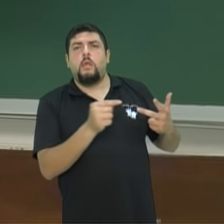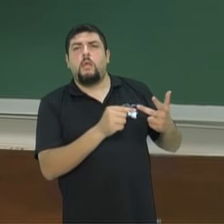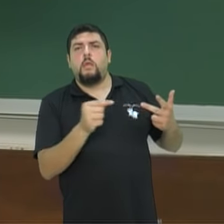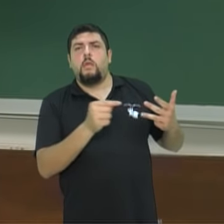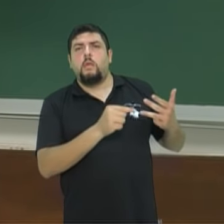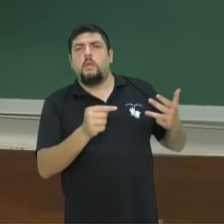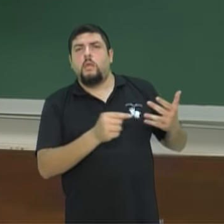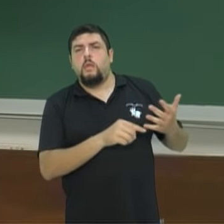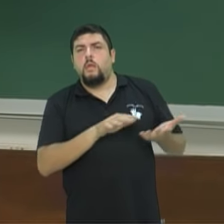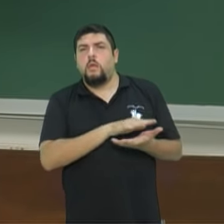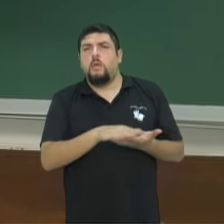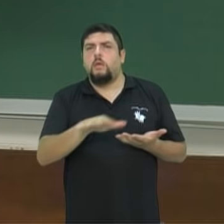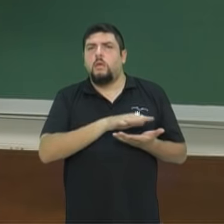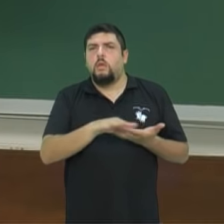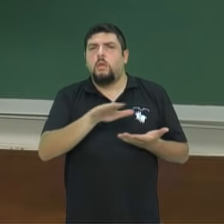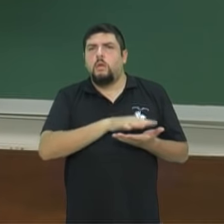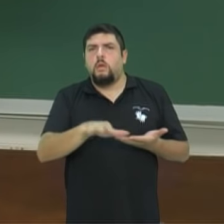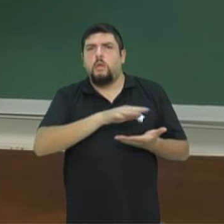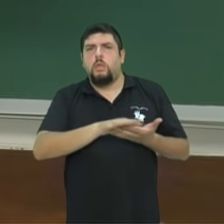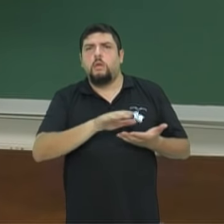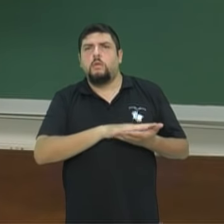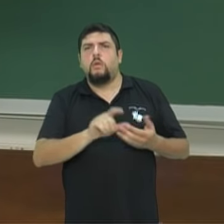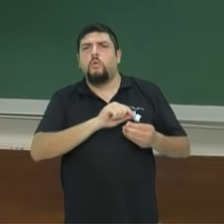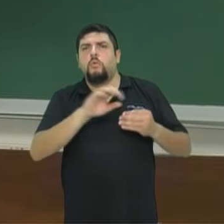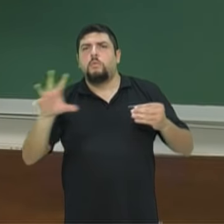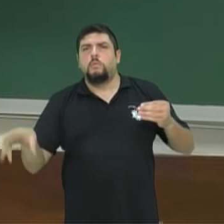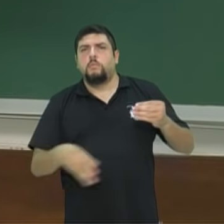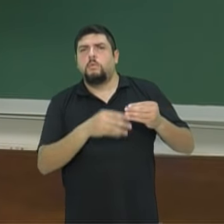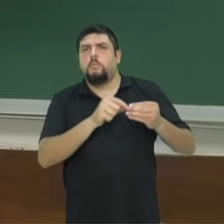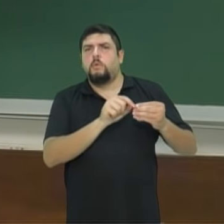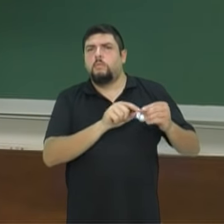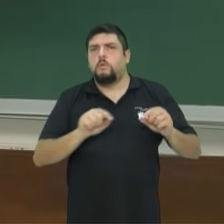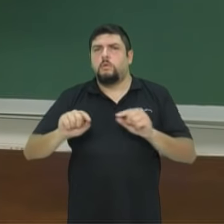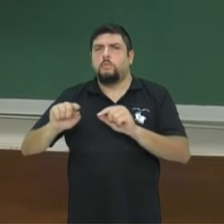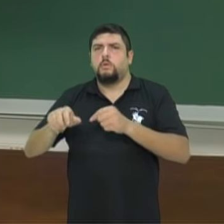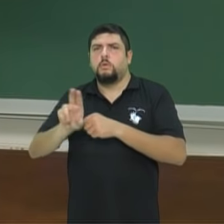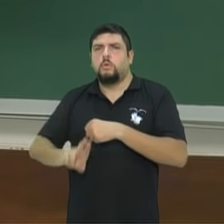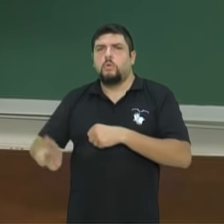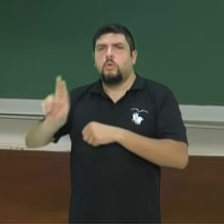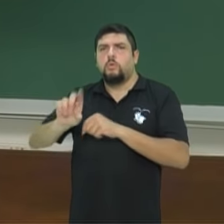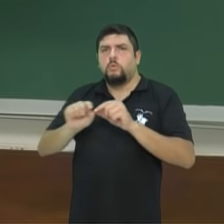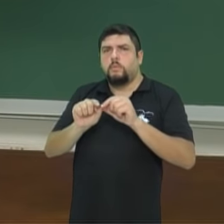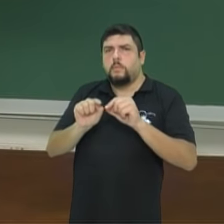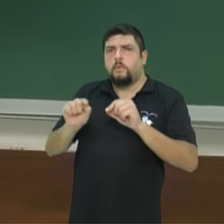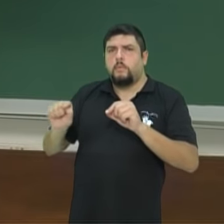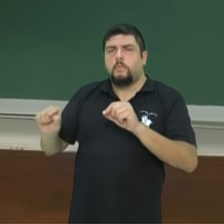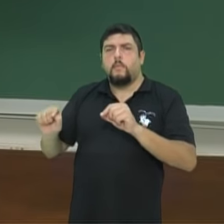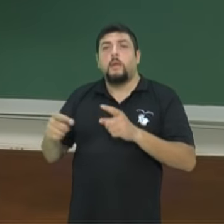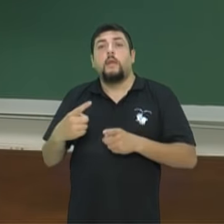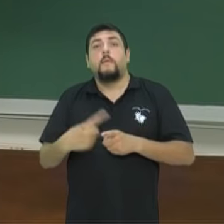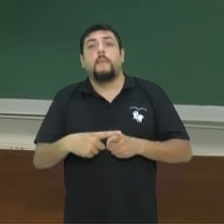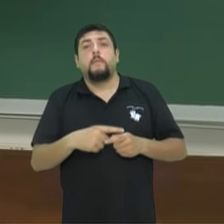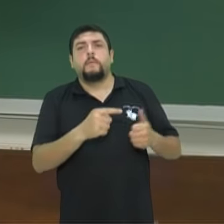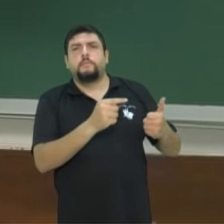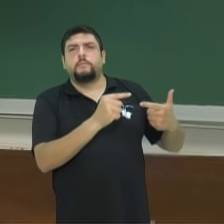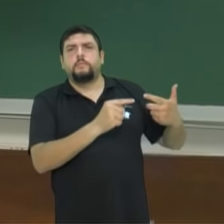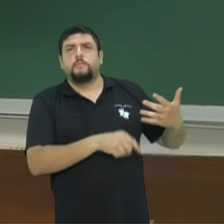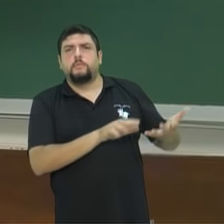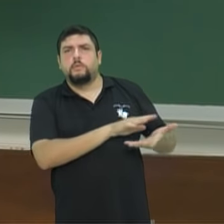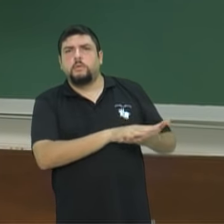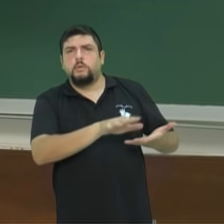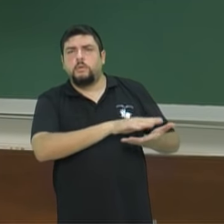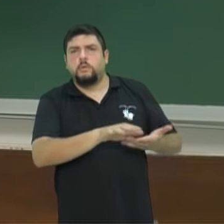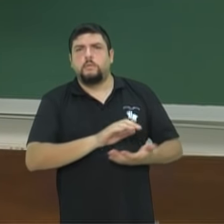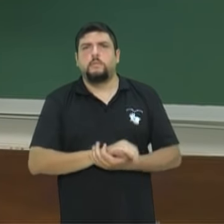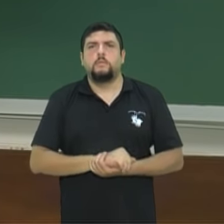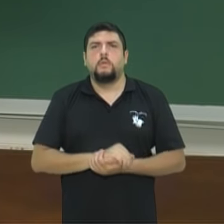mais. Então, as reticências, elas dão ideia de sequenciação de ações, de acontecimentos, né? No quadrinho seguinte,